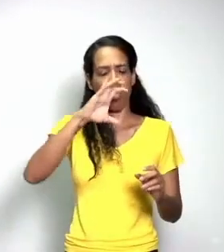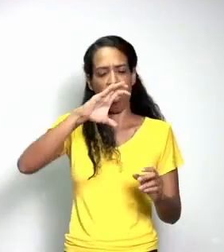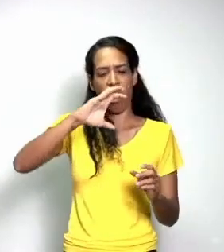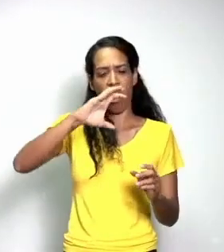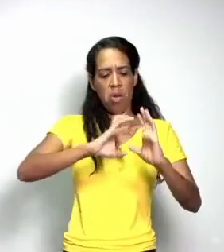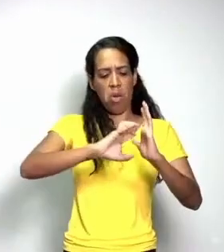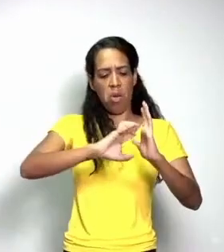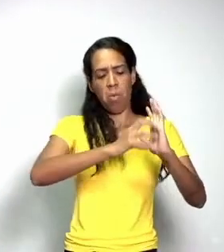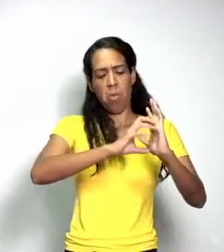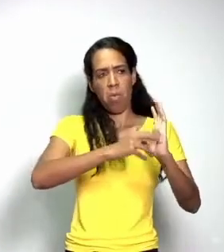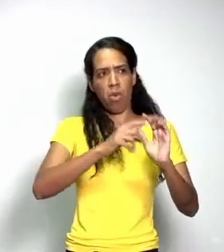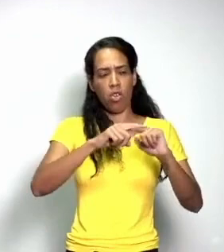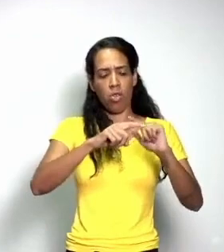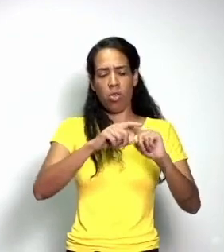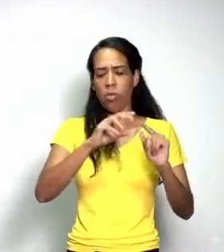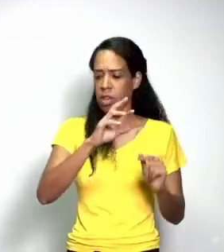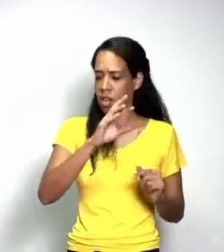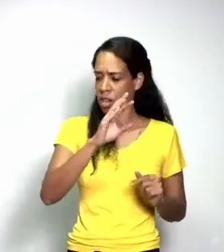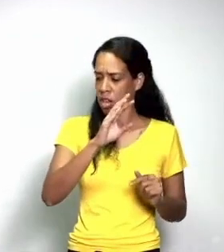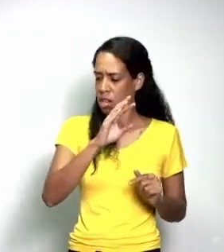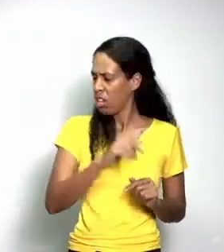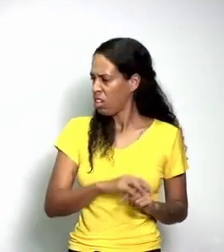cabeça cinza aqui, deixa eu mostrar.